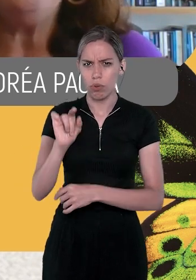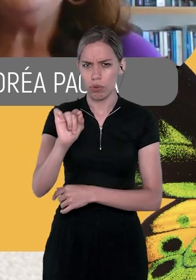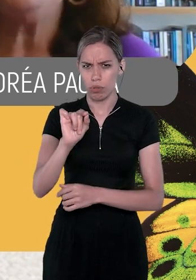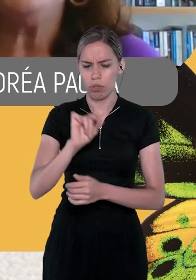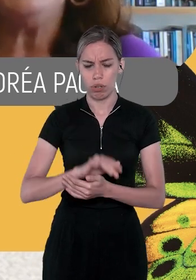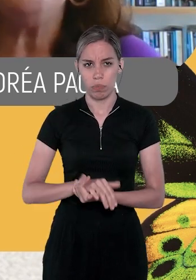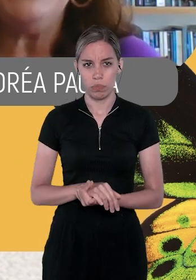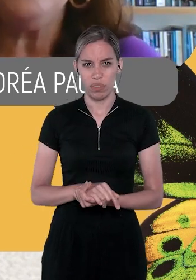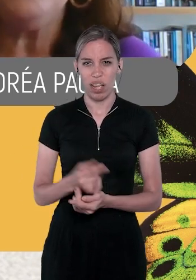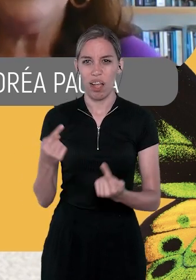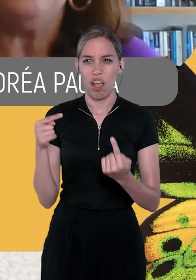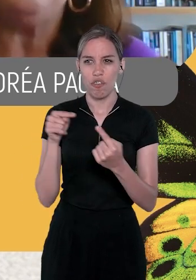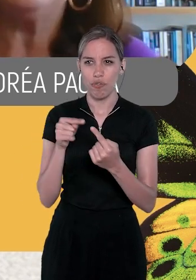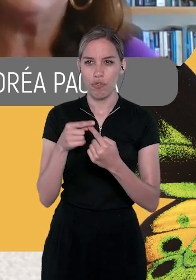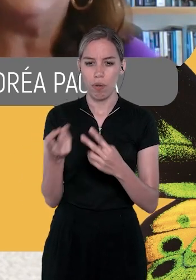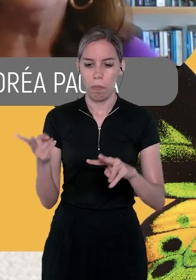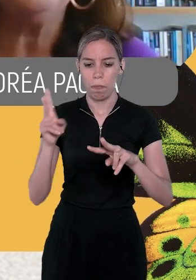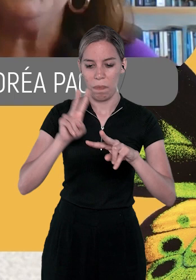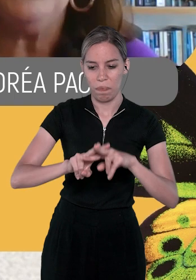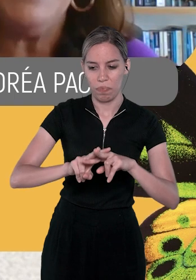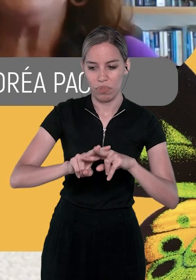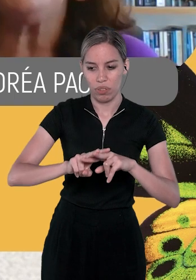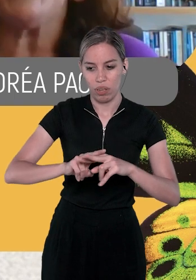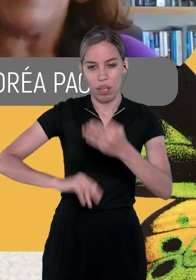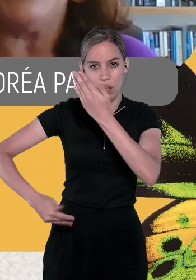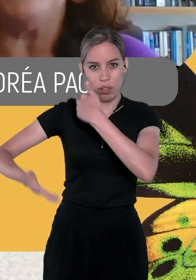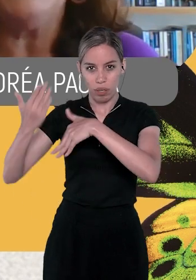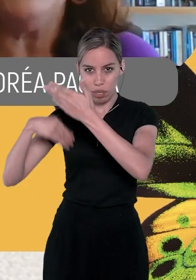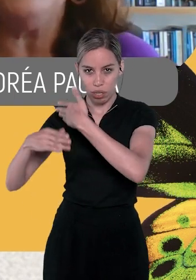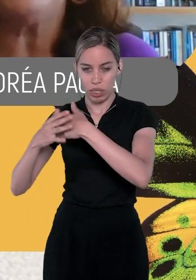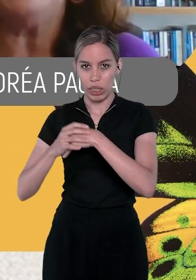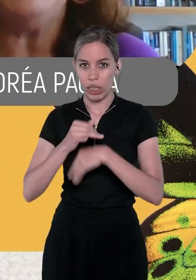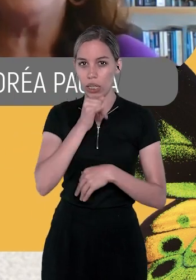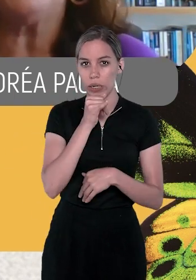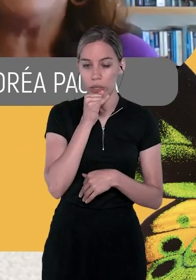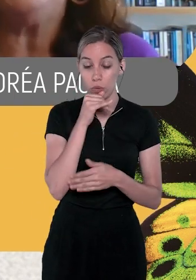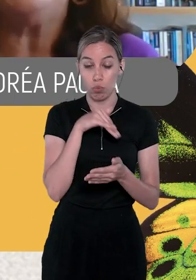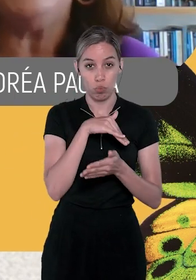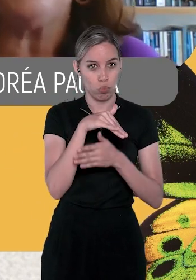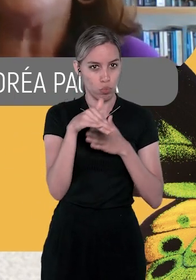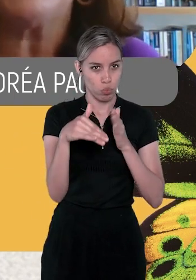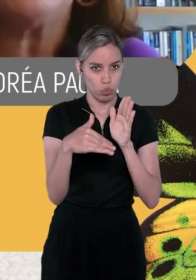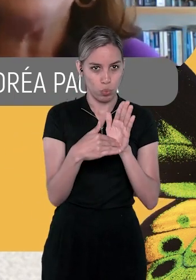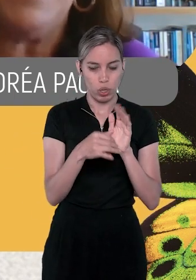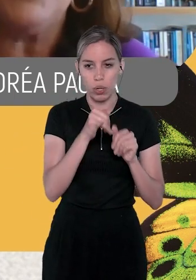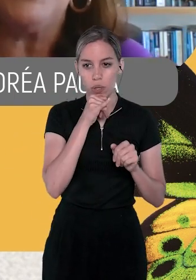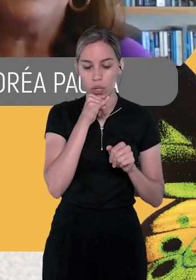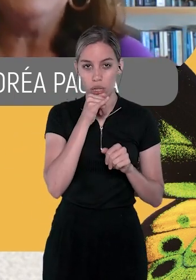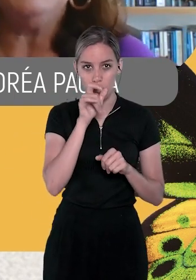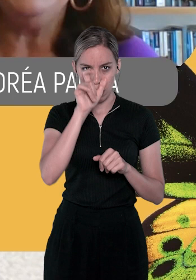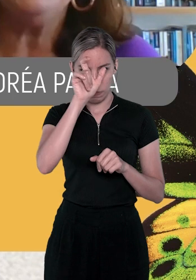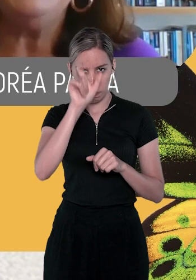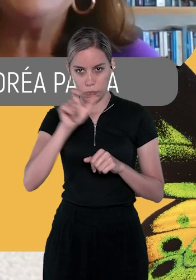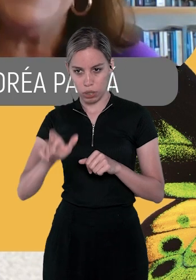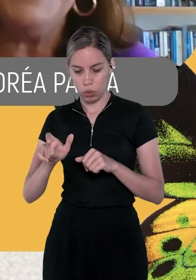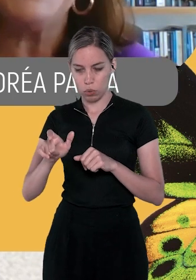um aprisionamento ao passado, tudo é registrado. Então, esses meninos não têm direito ao esquecimento.